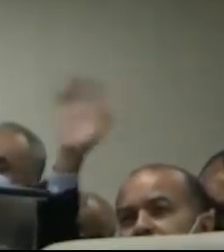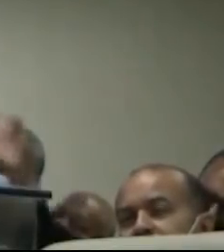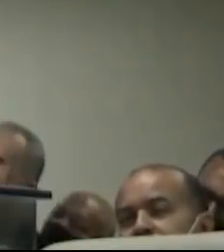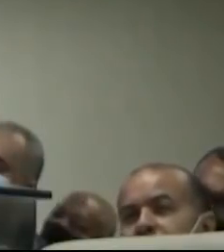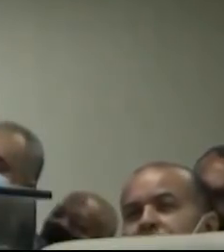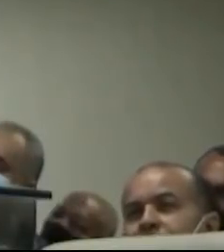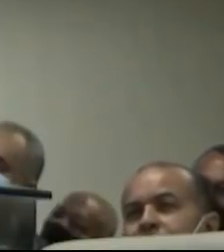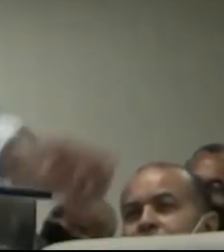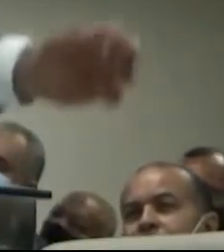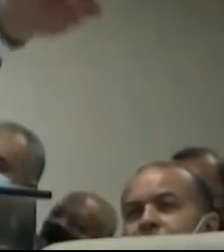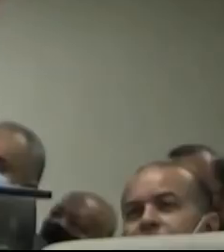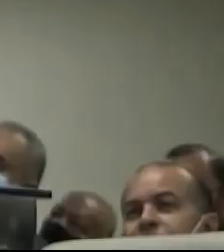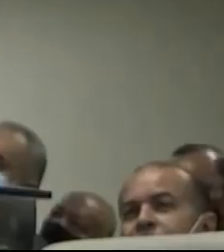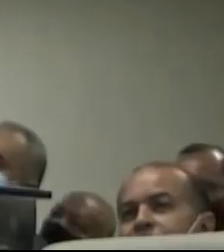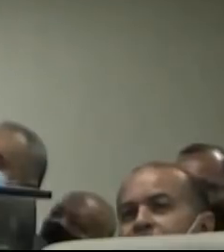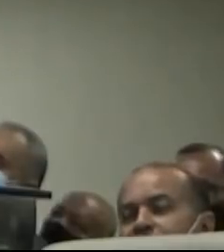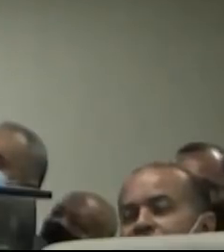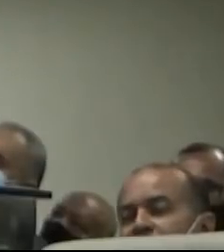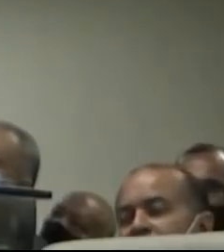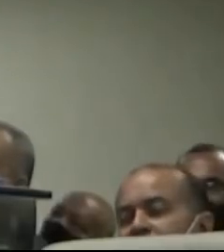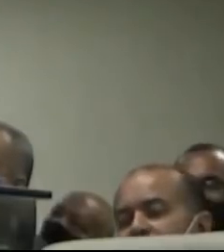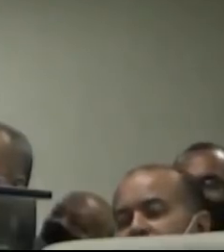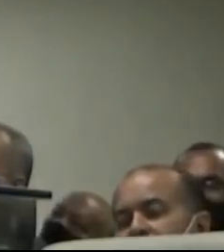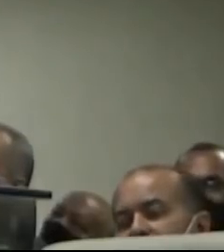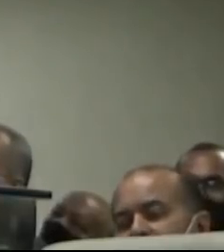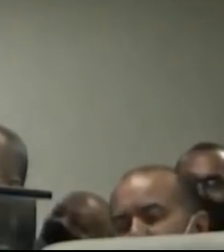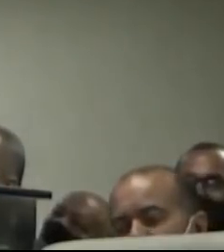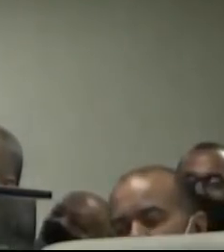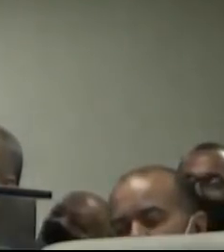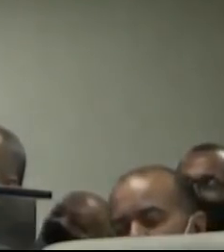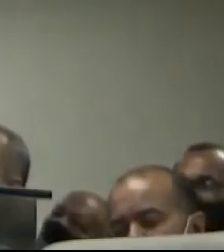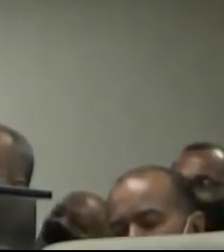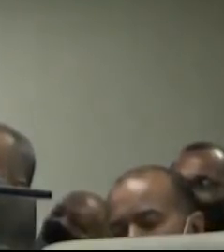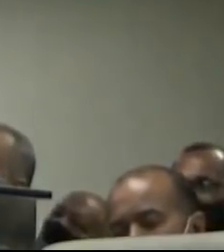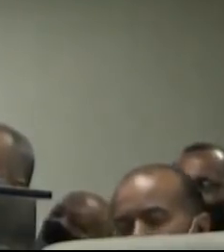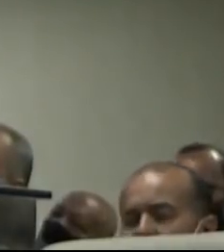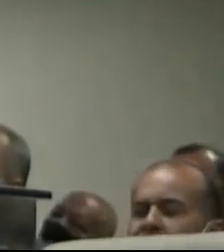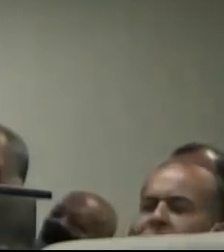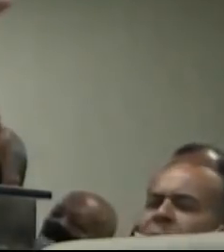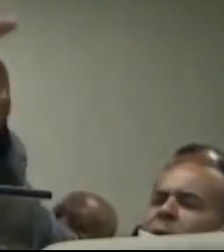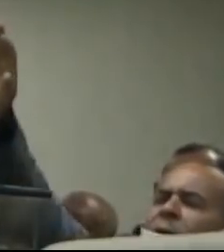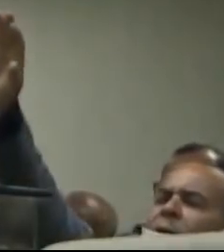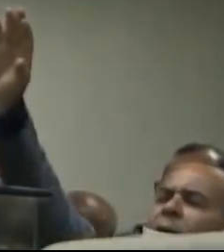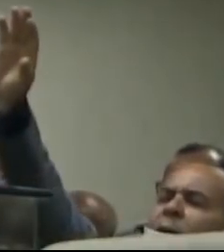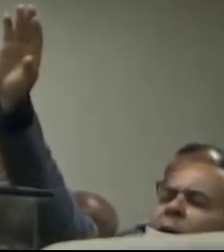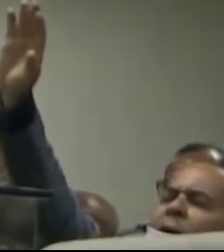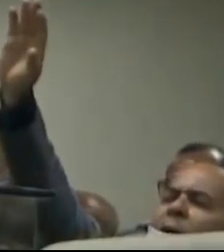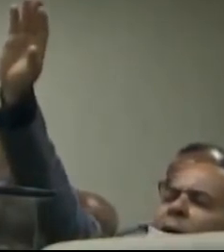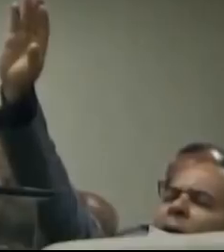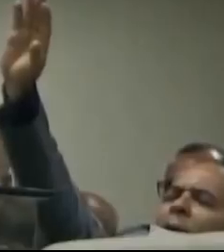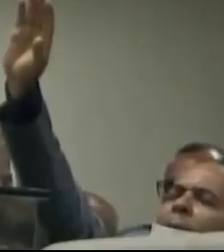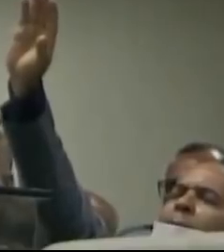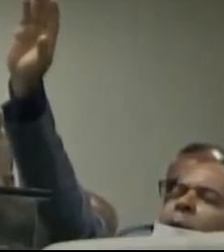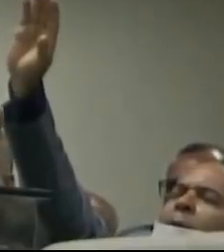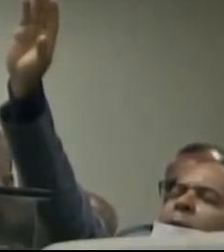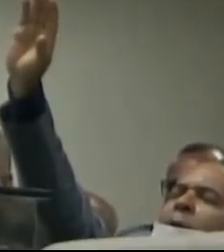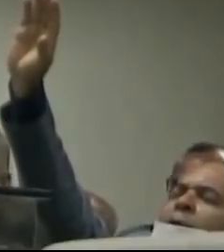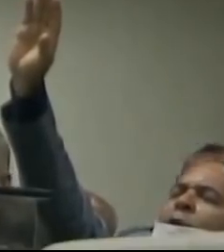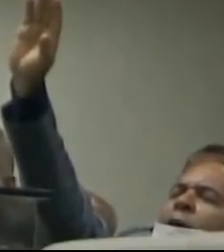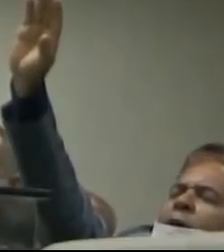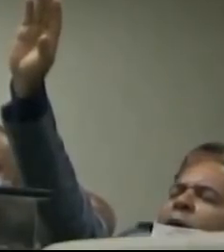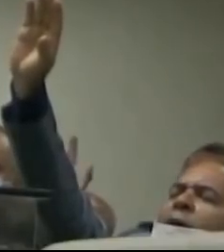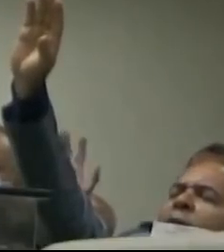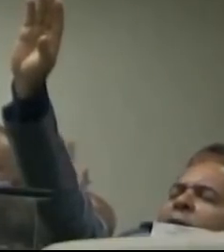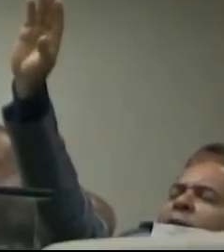fechado, levante a mão e diga: Jesus, mete a mão nessa brecha, nessa fresta da porta.